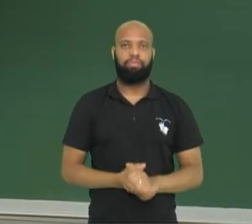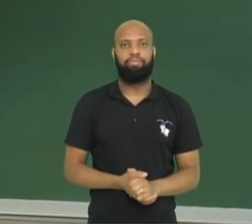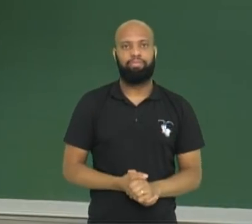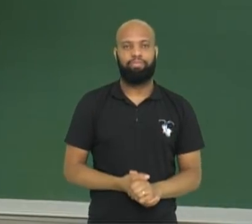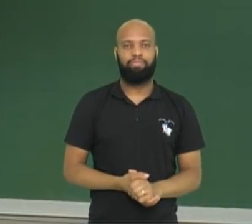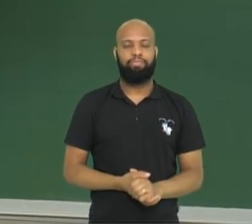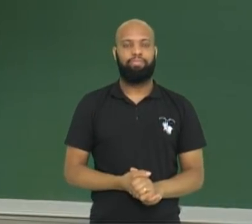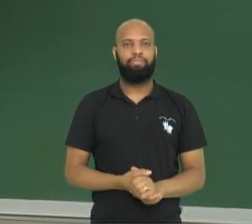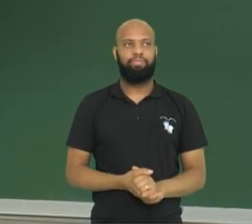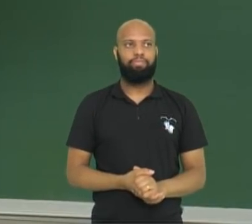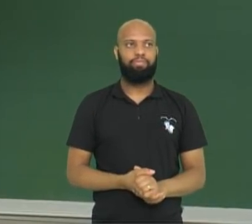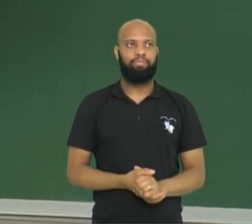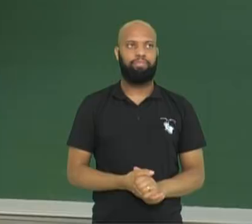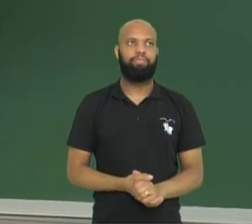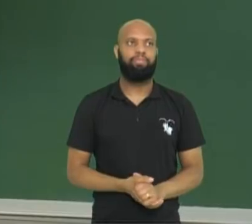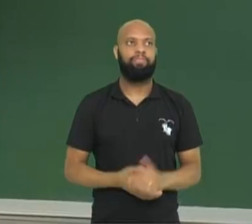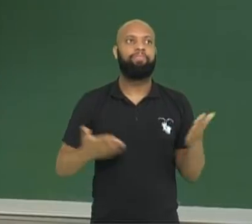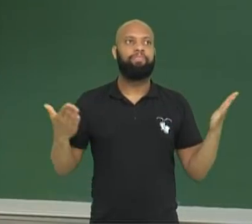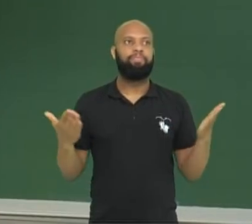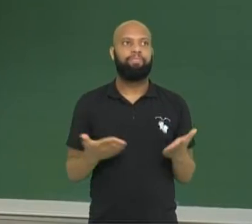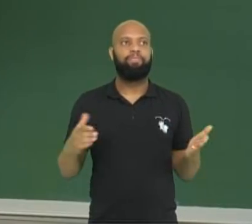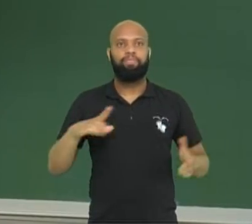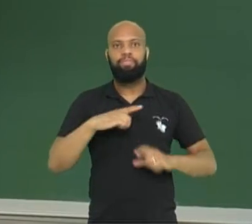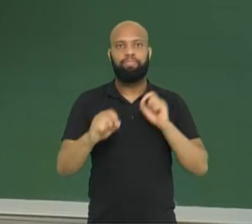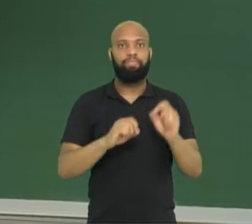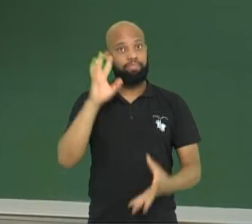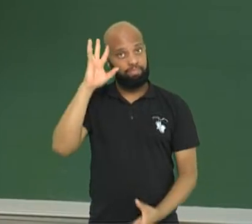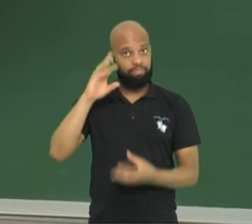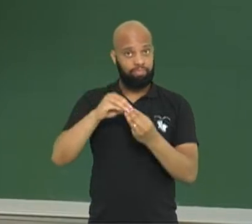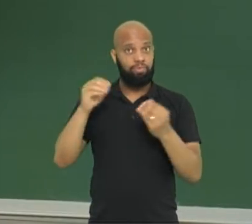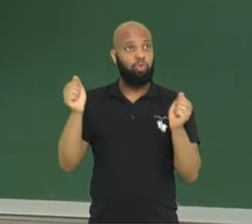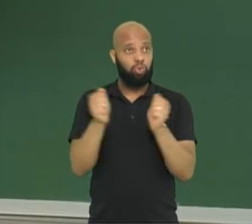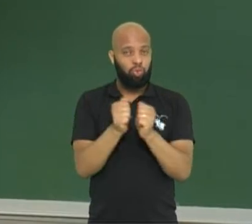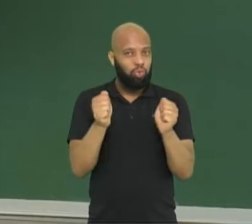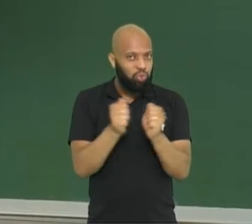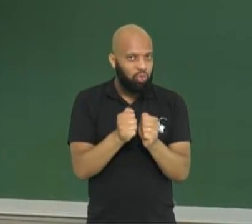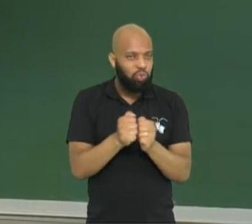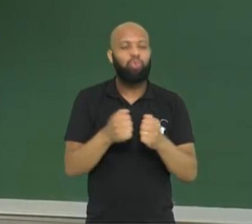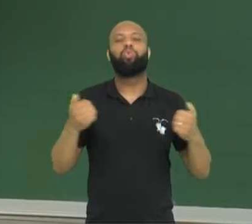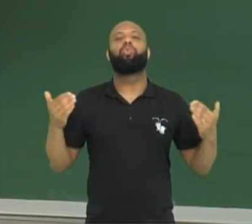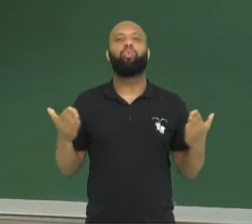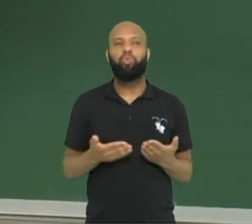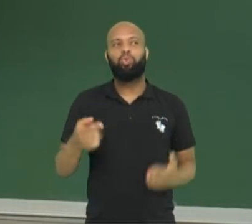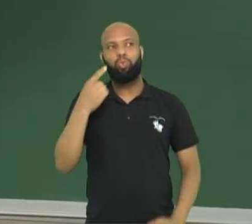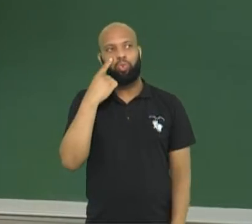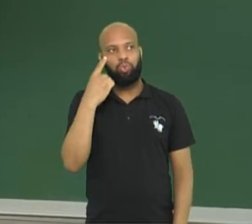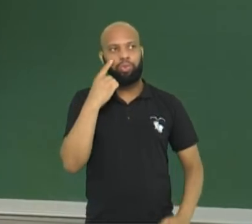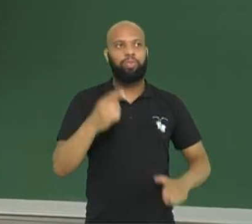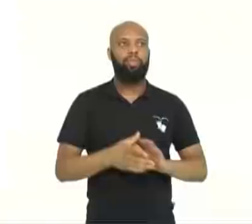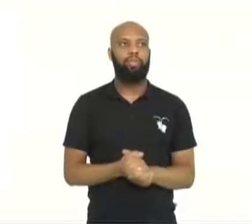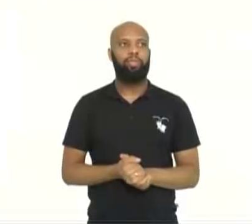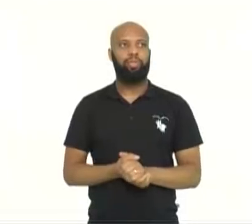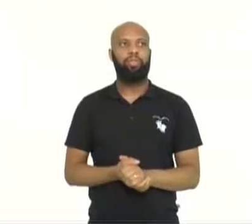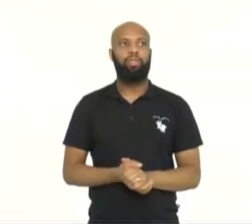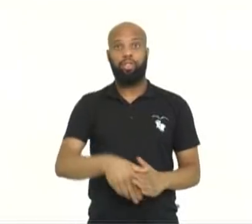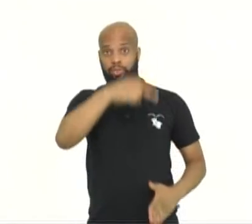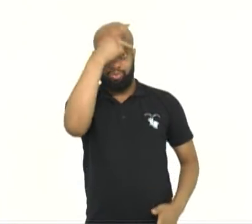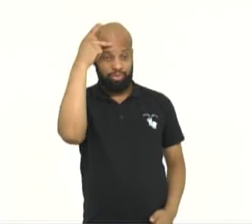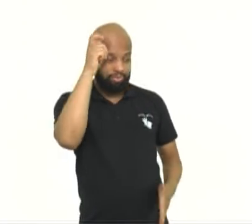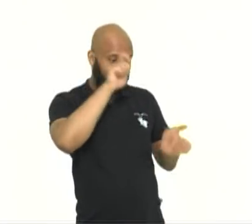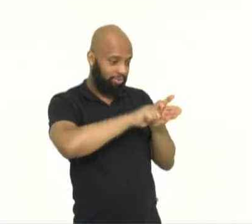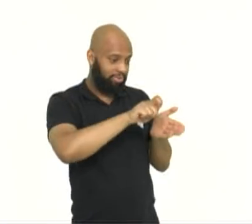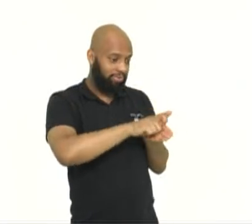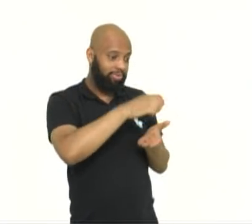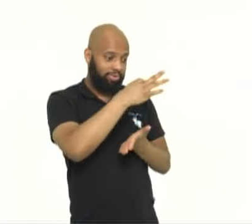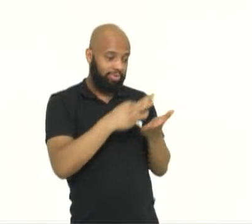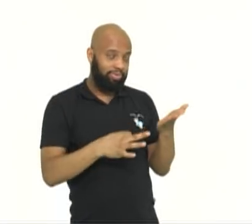beleza? E agora vamos compreender juntos, pessoal. Olha lá. O autor deste texto